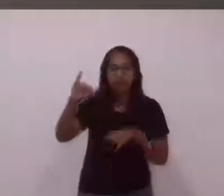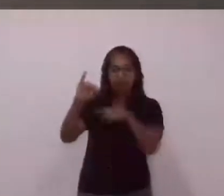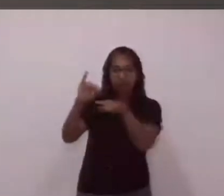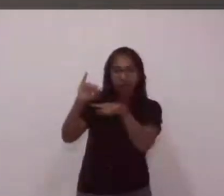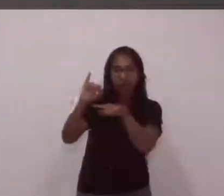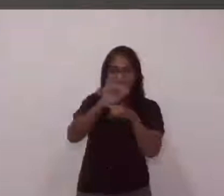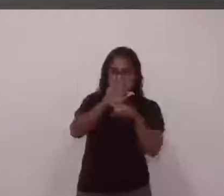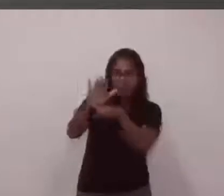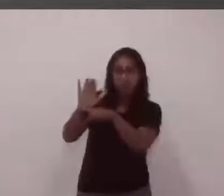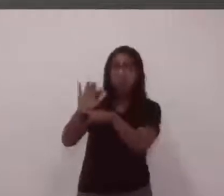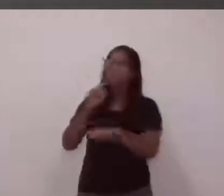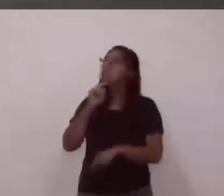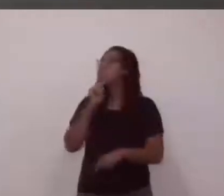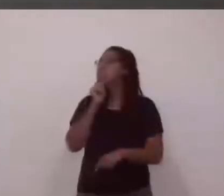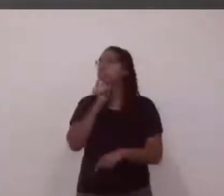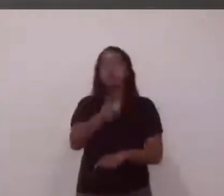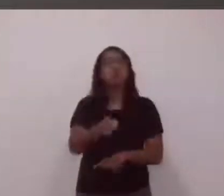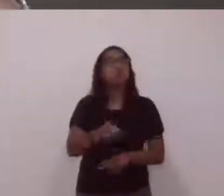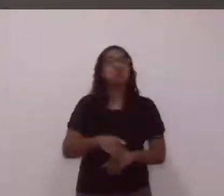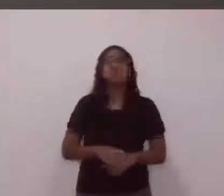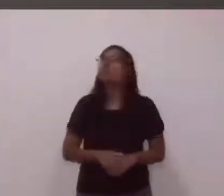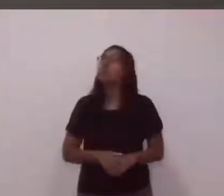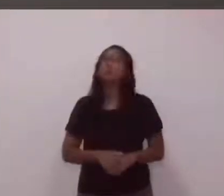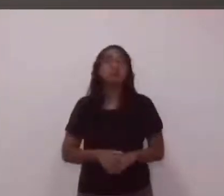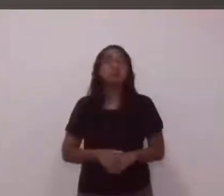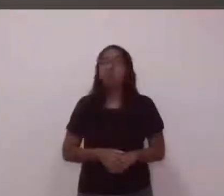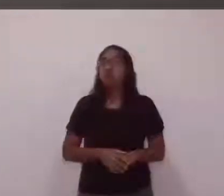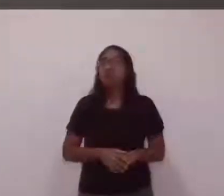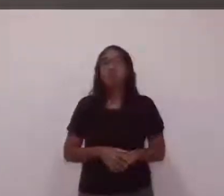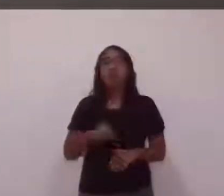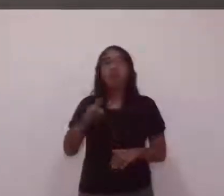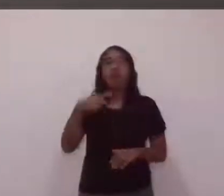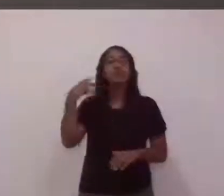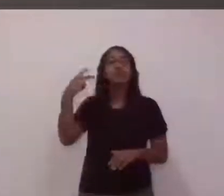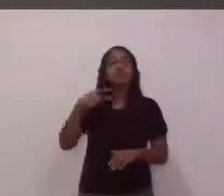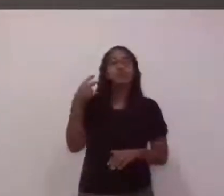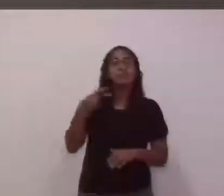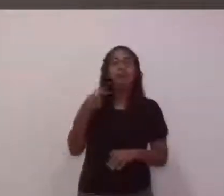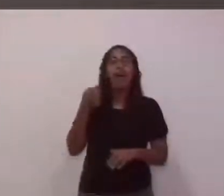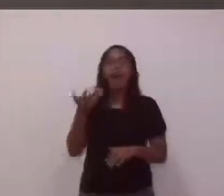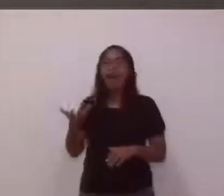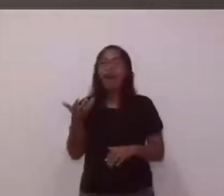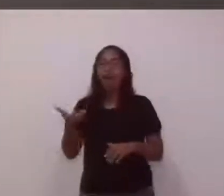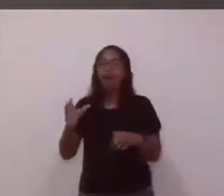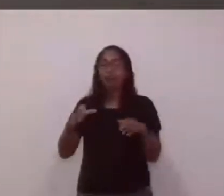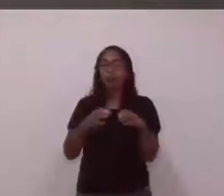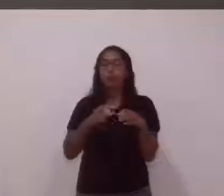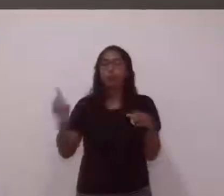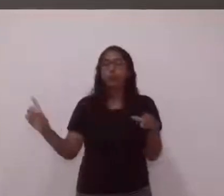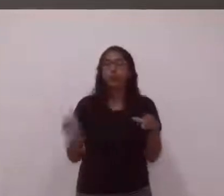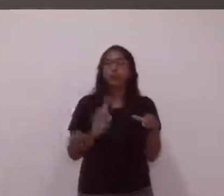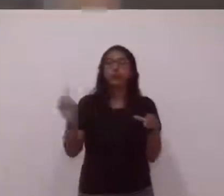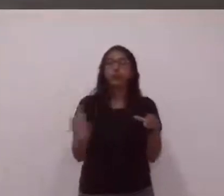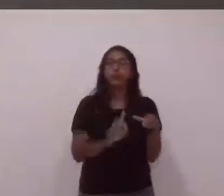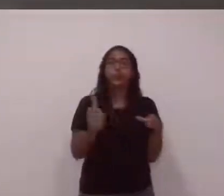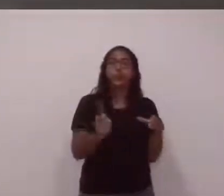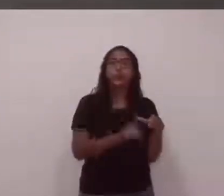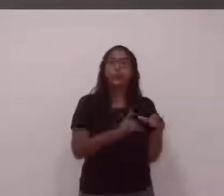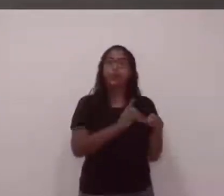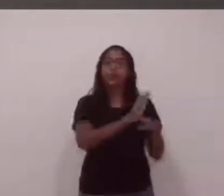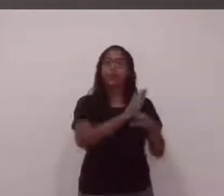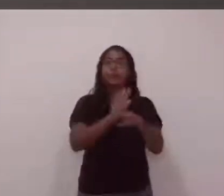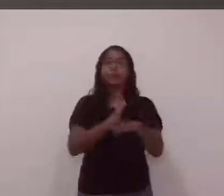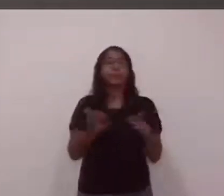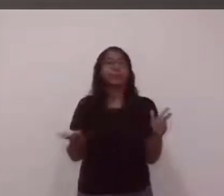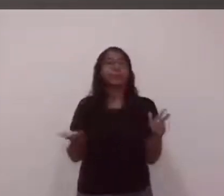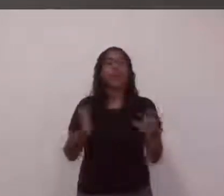a CPI me desmita se eu estou errado não tinha vereador para tocar a CPI então abrir comissão aqui para sair na mídia é